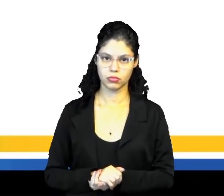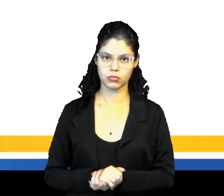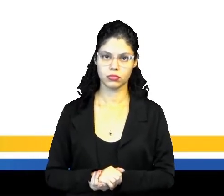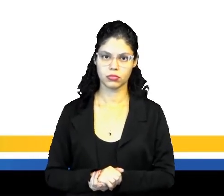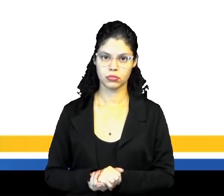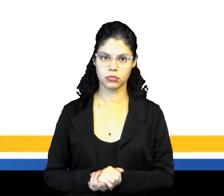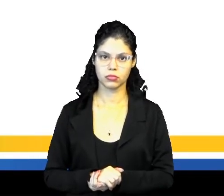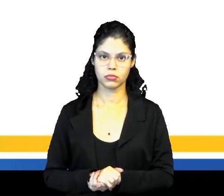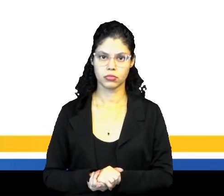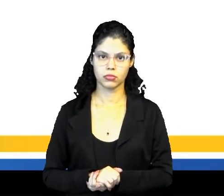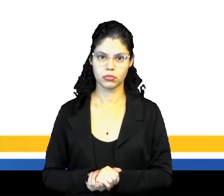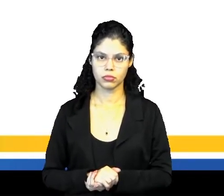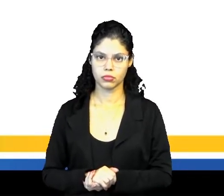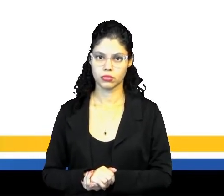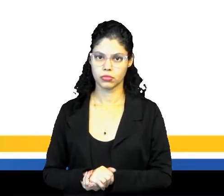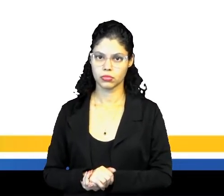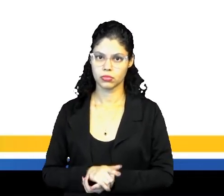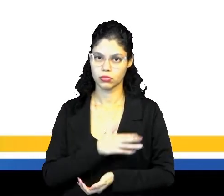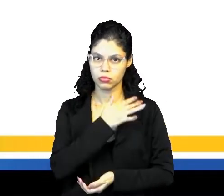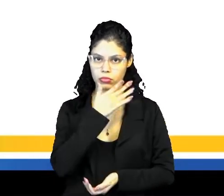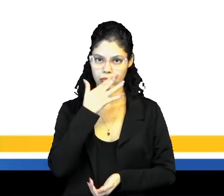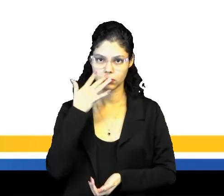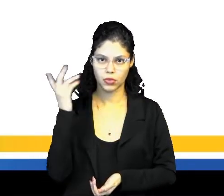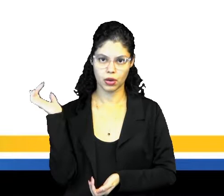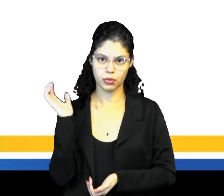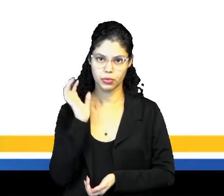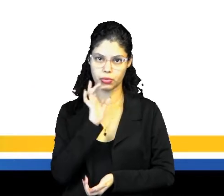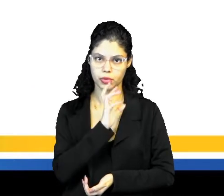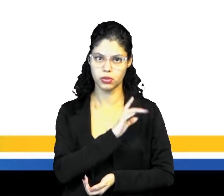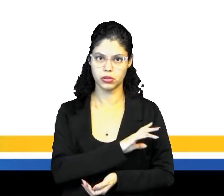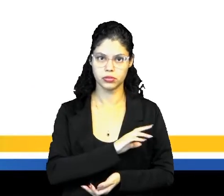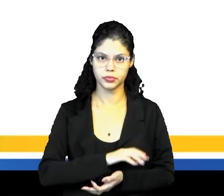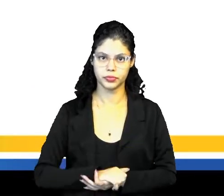né, do contexto, luz, cheiro ou calor.